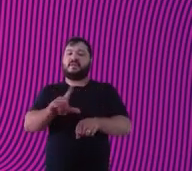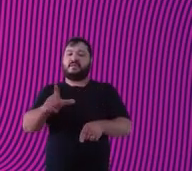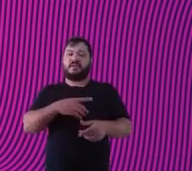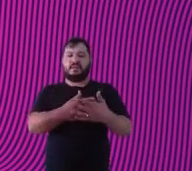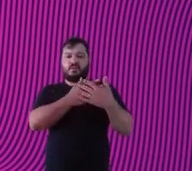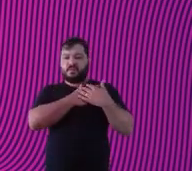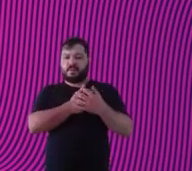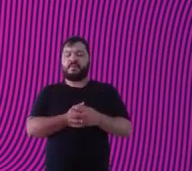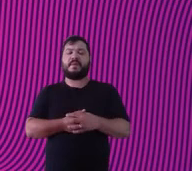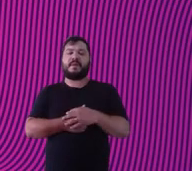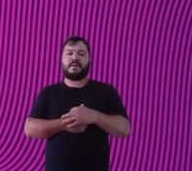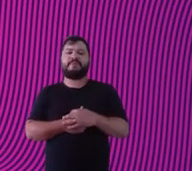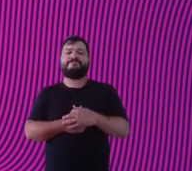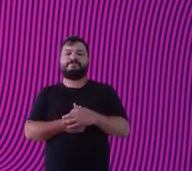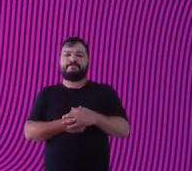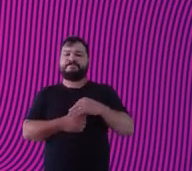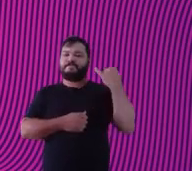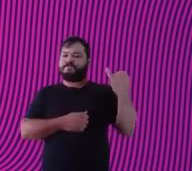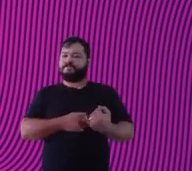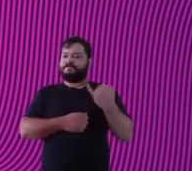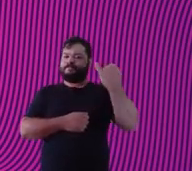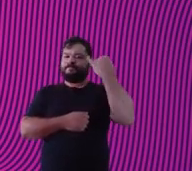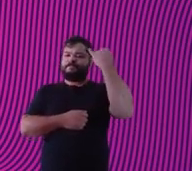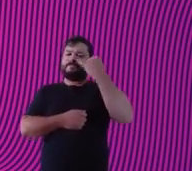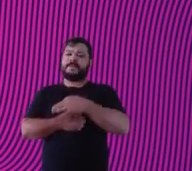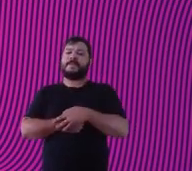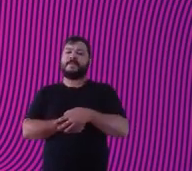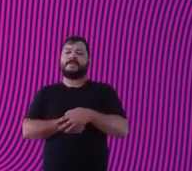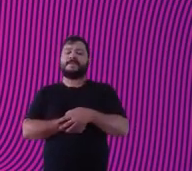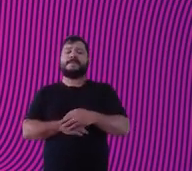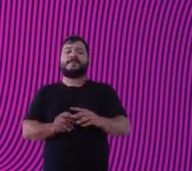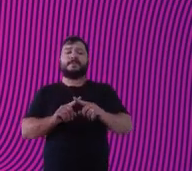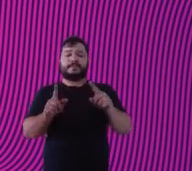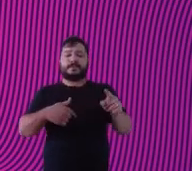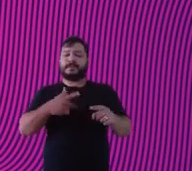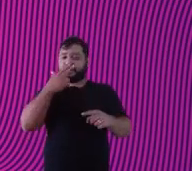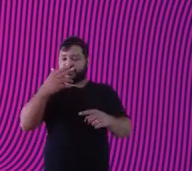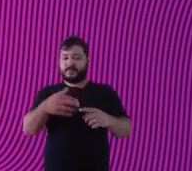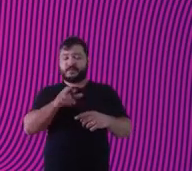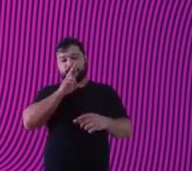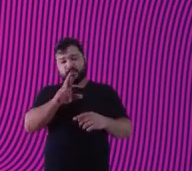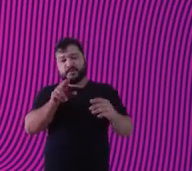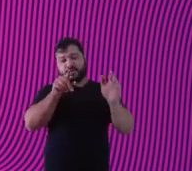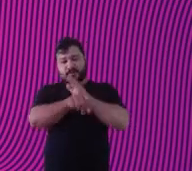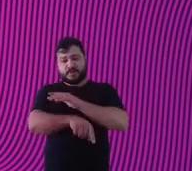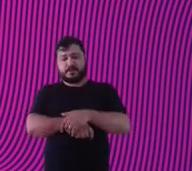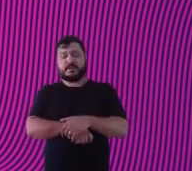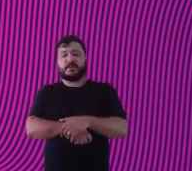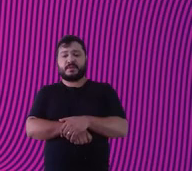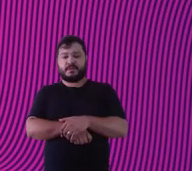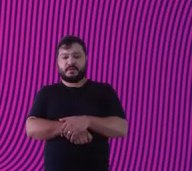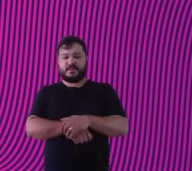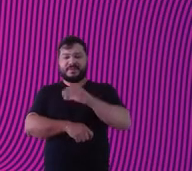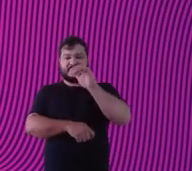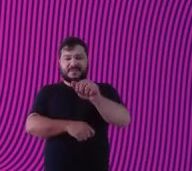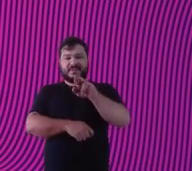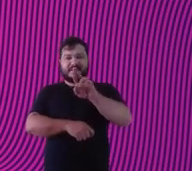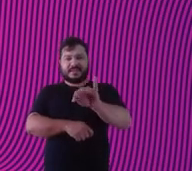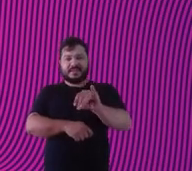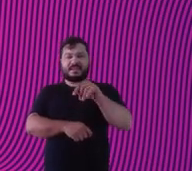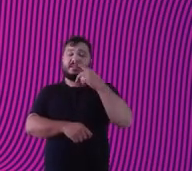papel relevante né mas eu acho que ia responder à tua pergunta Garcia e